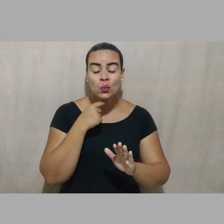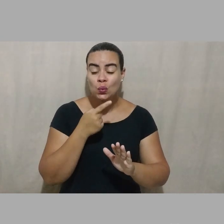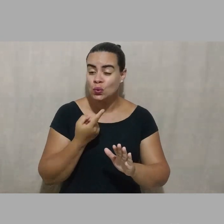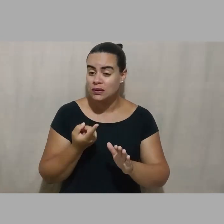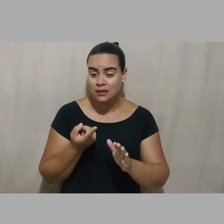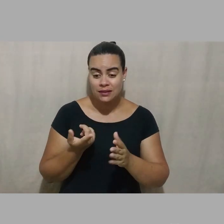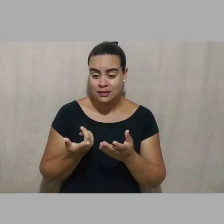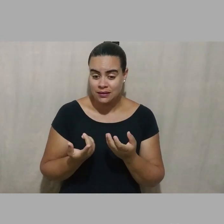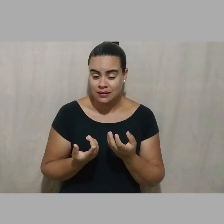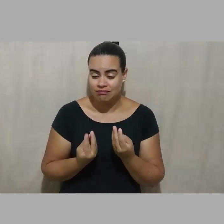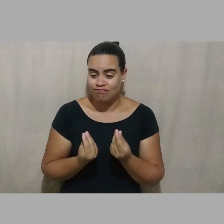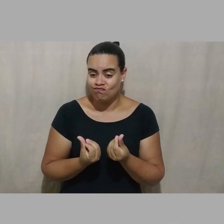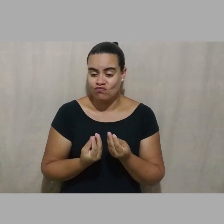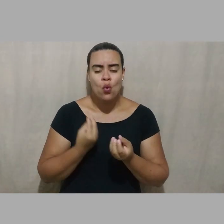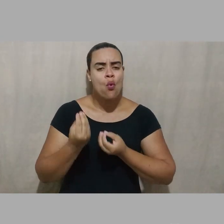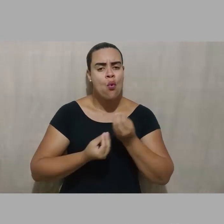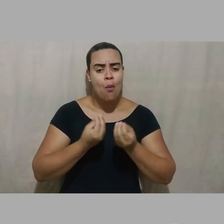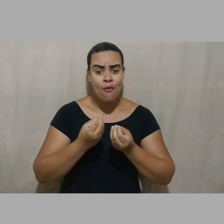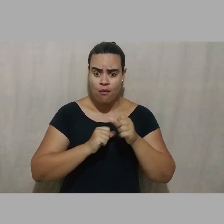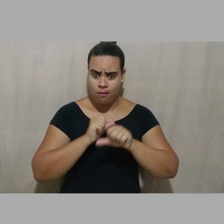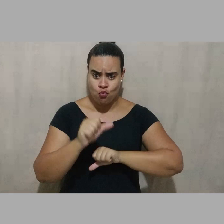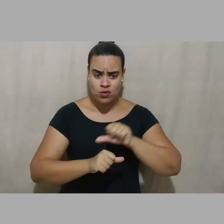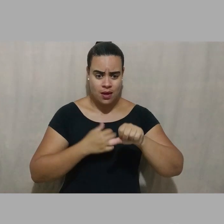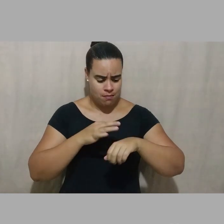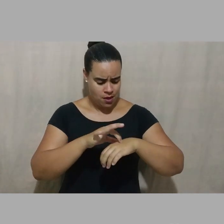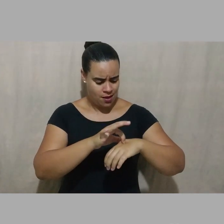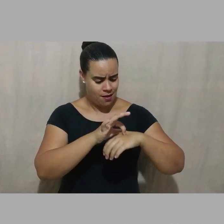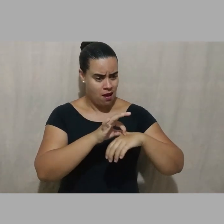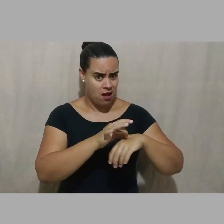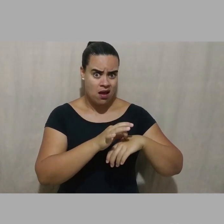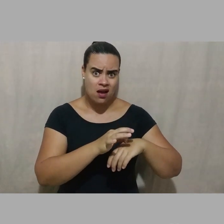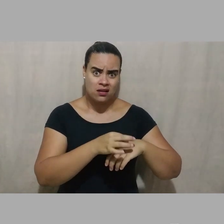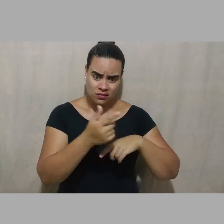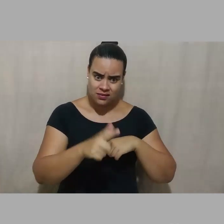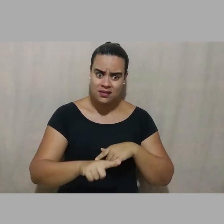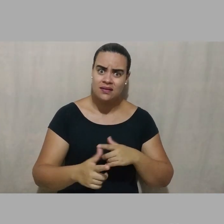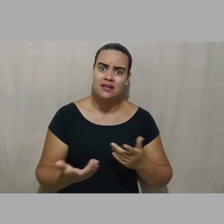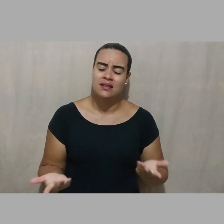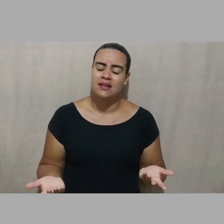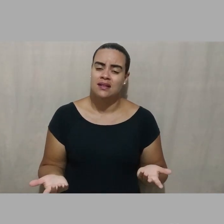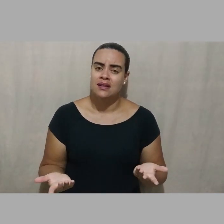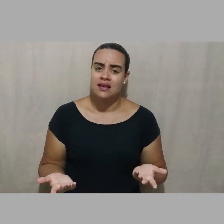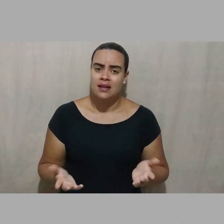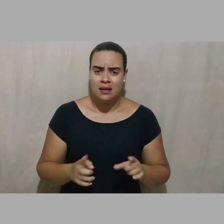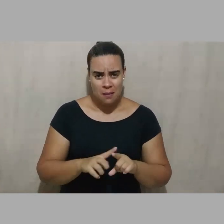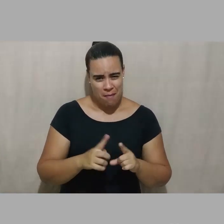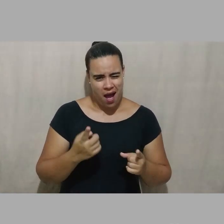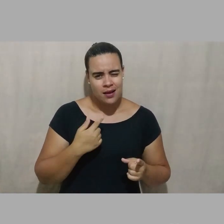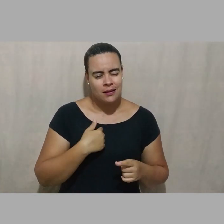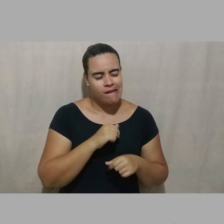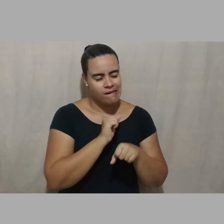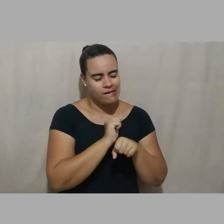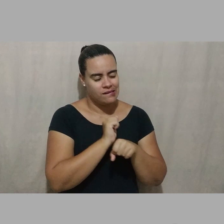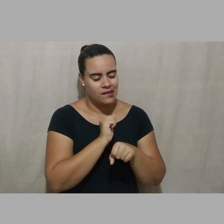me acessá-la? Então, como eu vou reconfigurar minha carne para ser inteligível outra vez? Mas